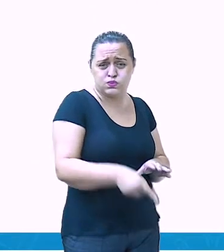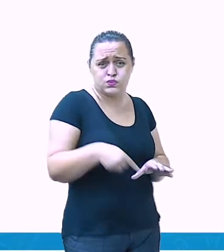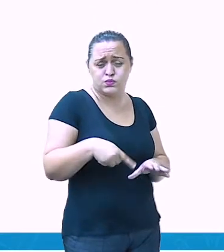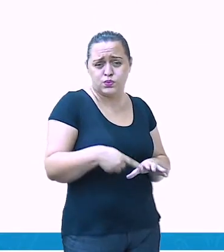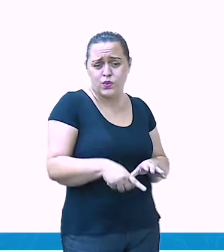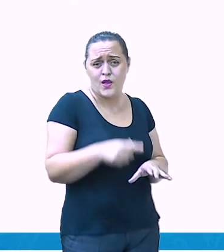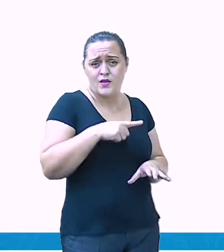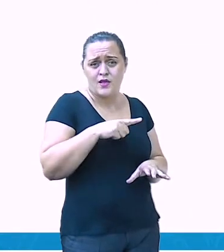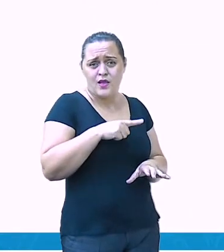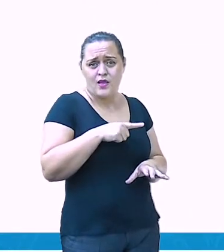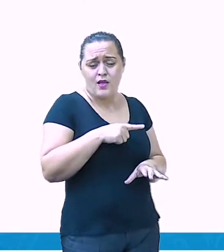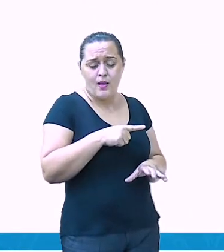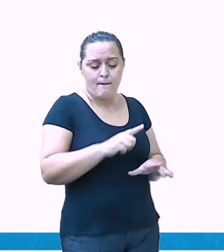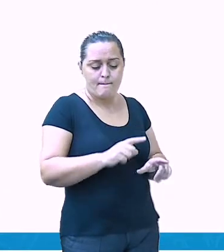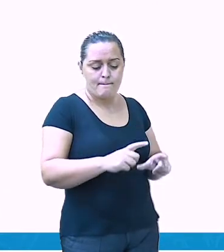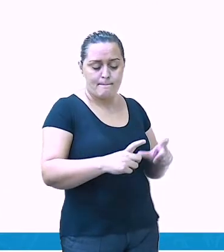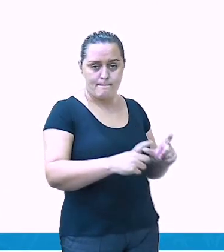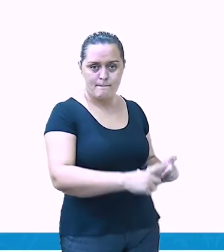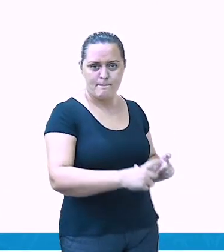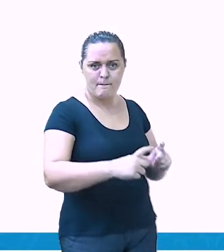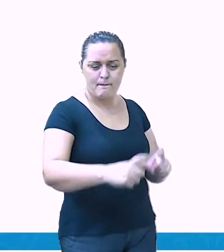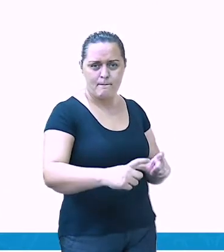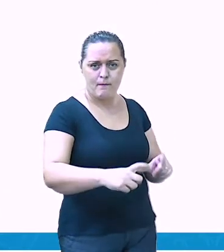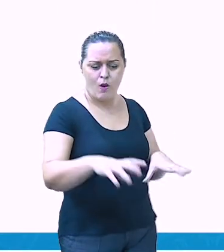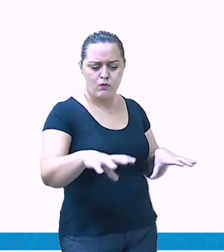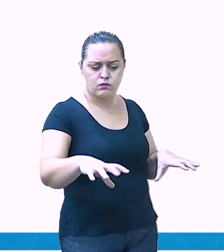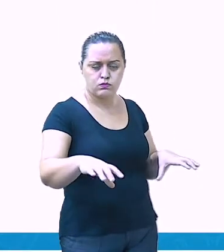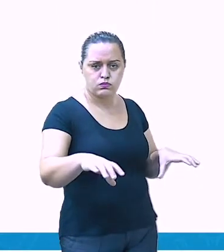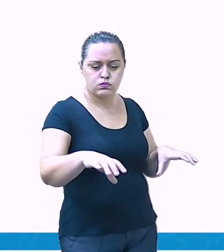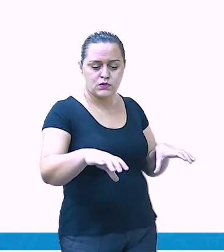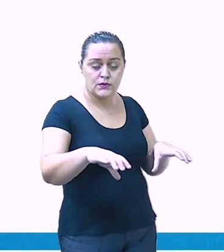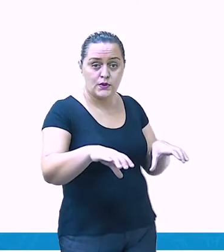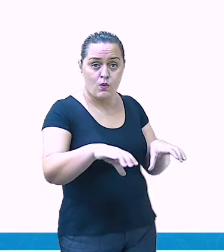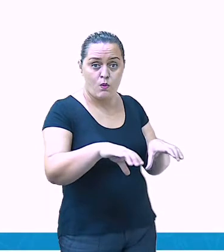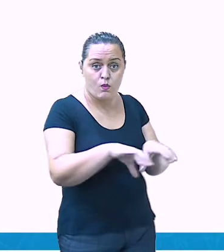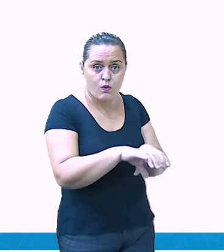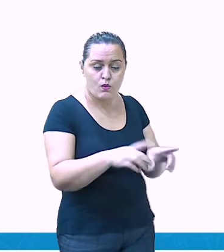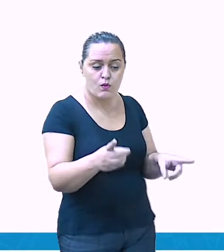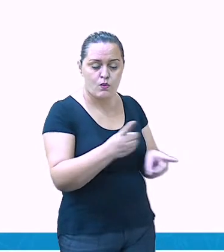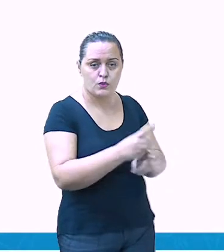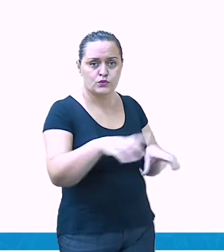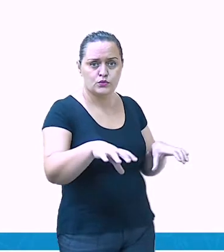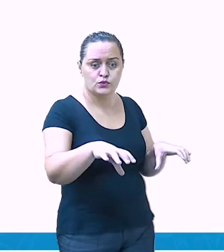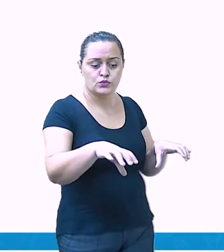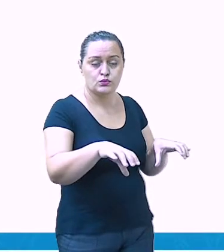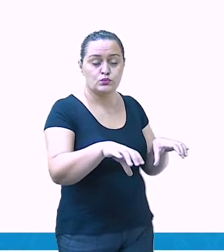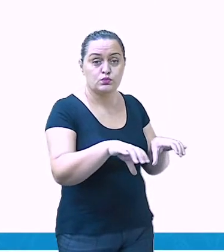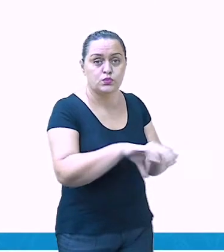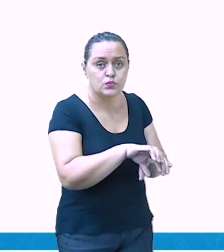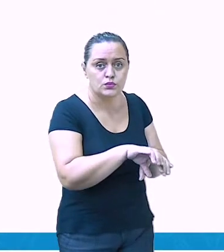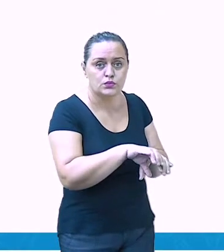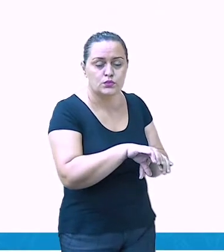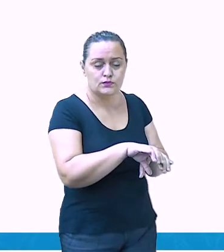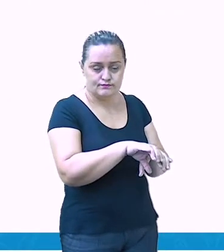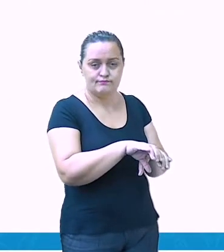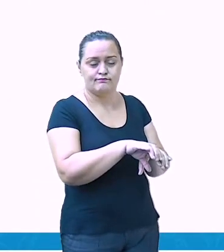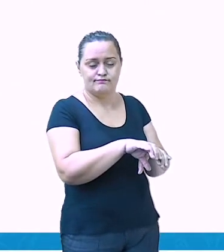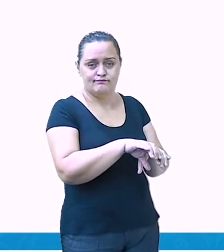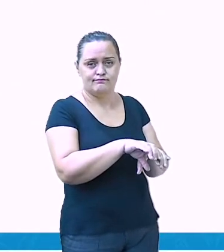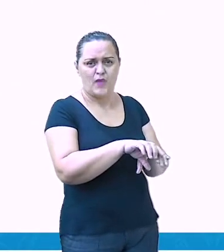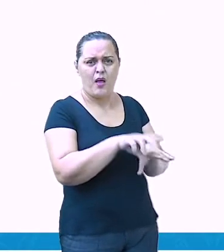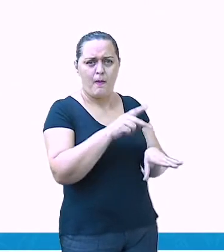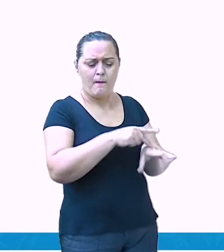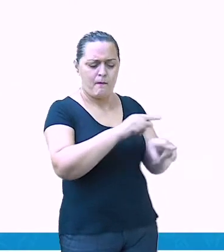estão no fundo, né, dessas camadas terrestres. O que acontece? Uma rocha